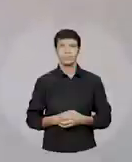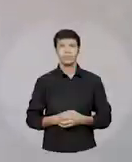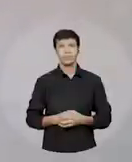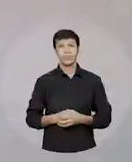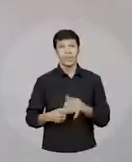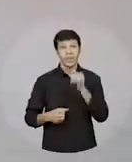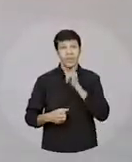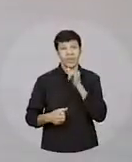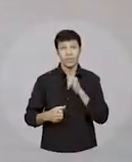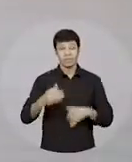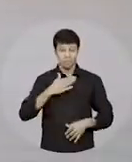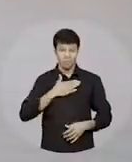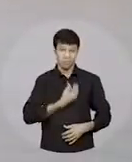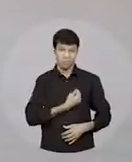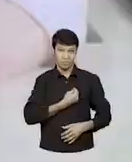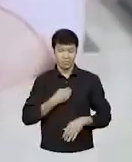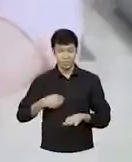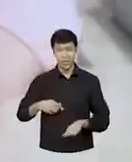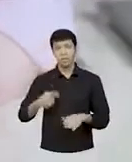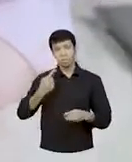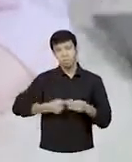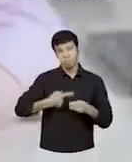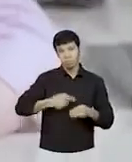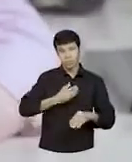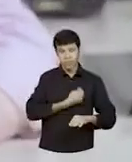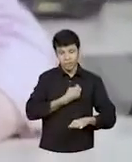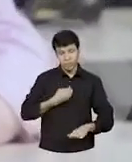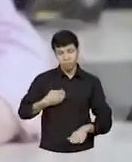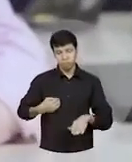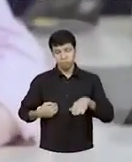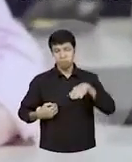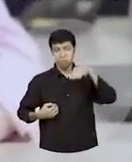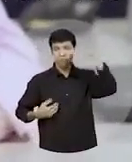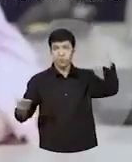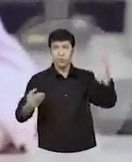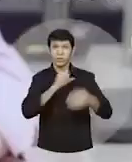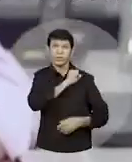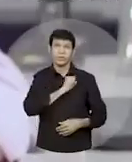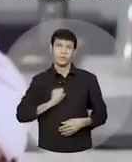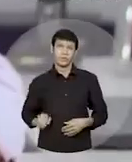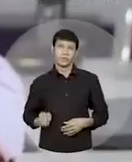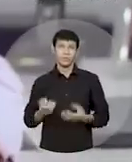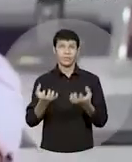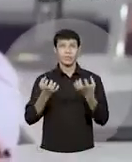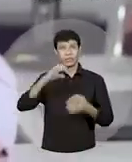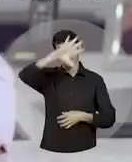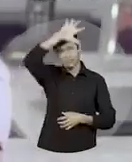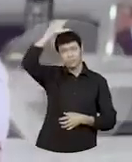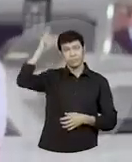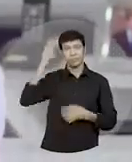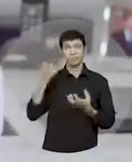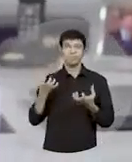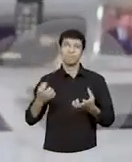Como aquilo que levou o menino do interior a ousar um dia ser senador do seu estado.